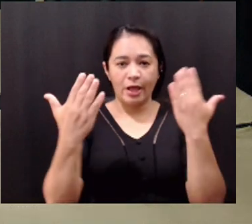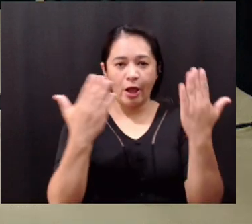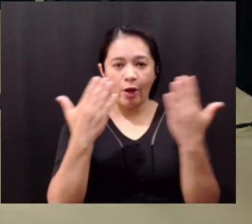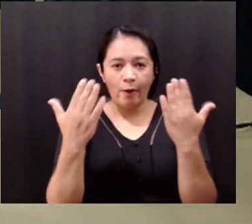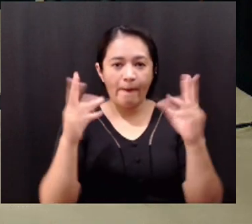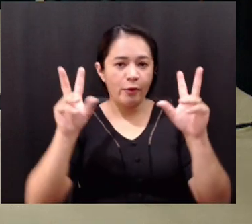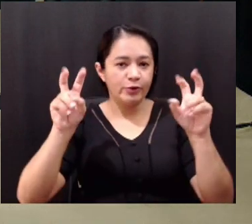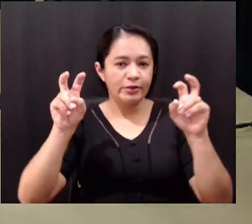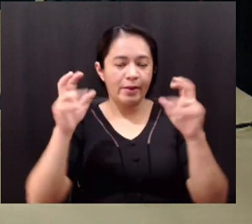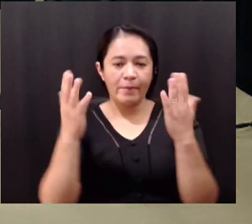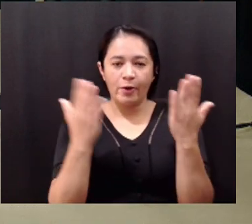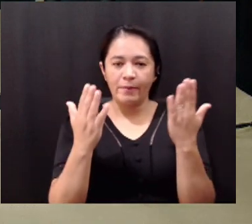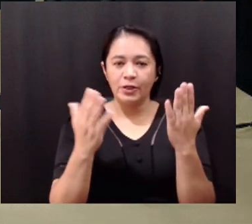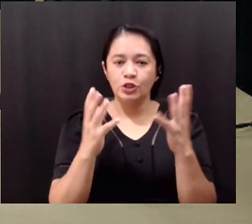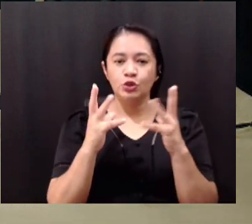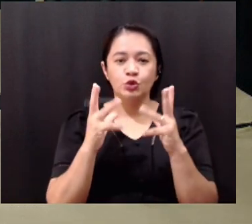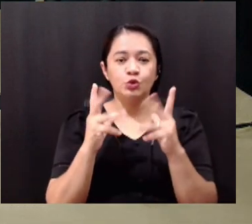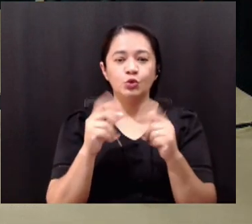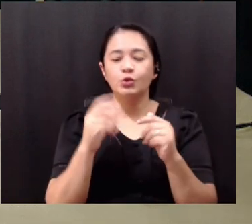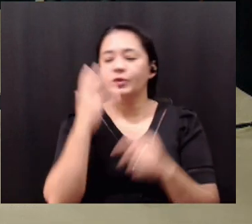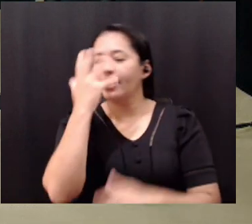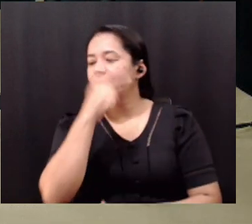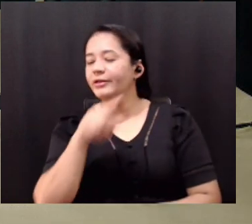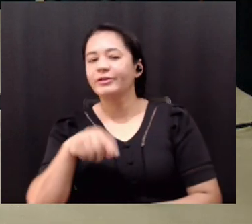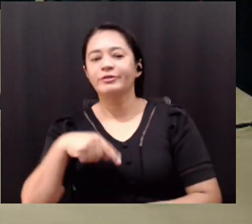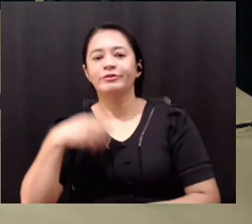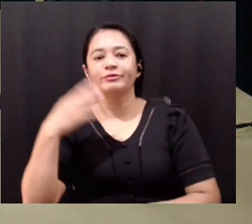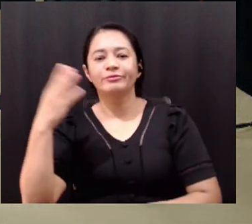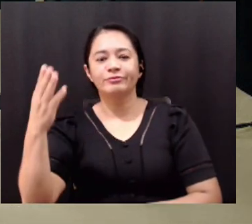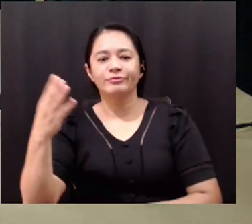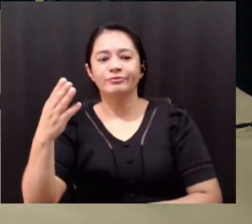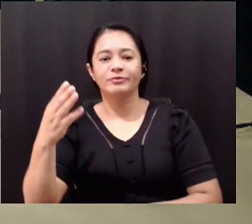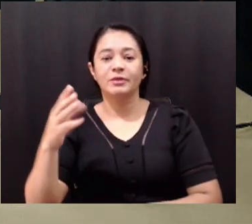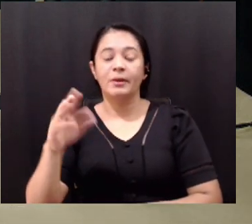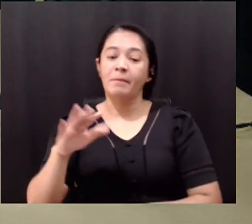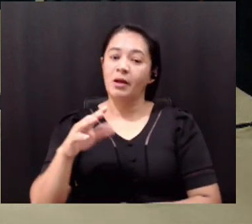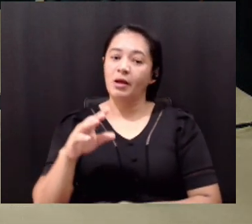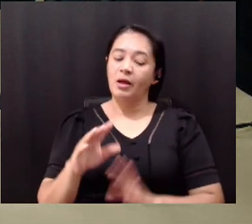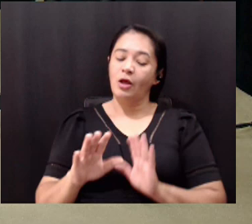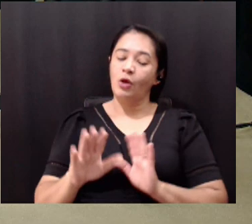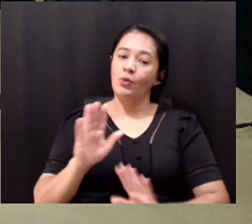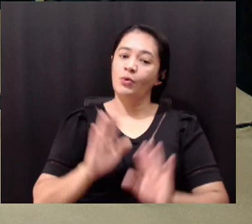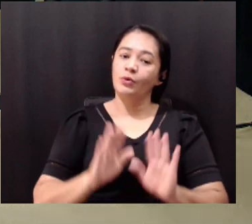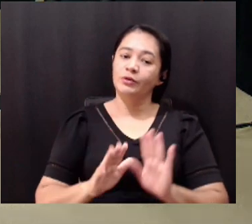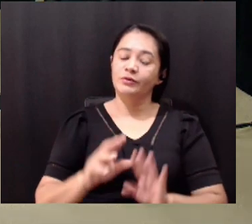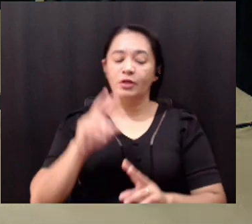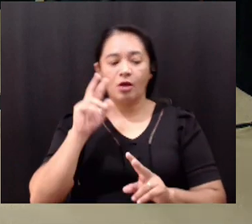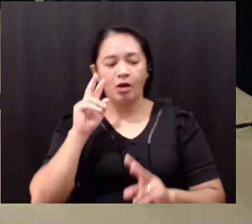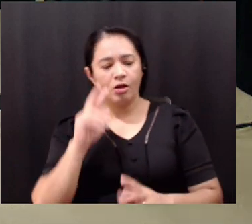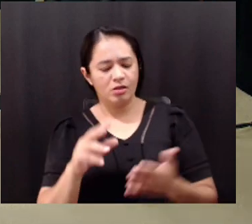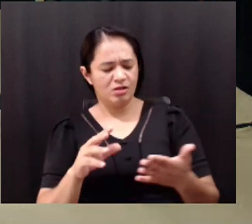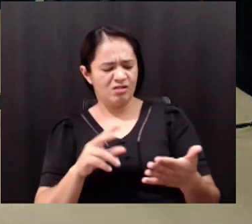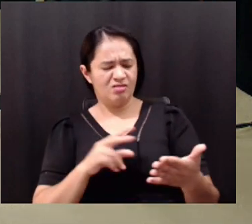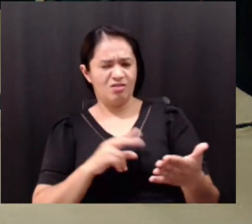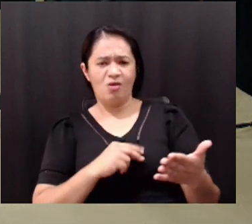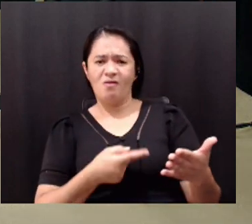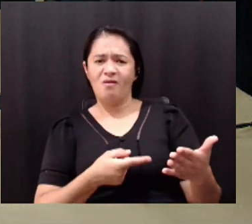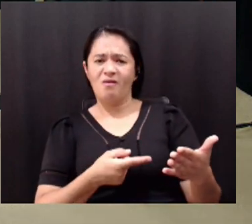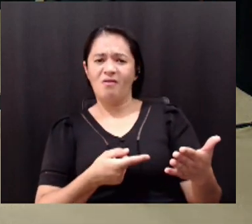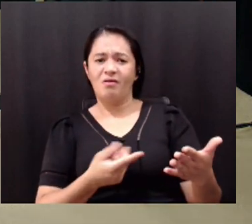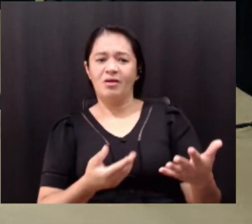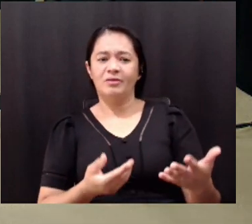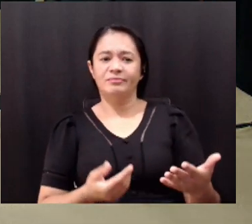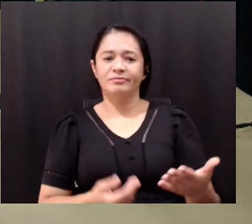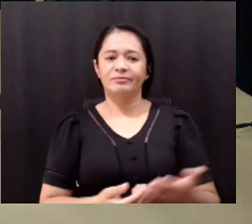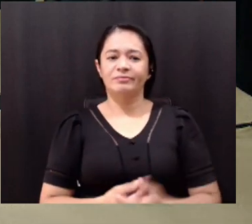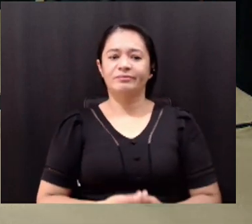lado da tela, né? E não é bem assim. Às vezes você para olhar, você fala, poxa vida, olha só. E aí a pessoa, principalmente